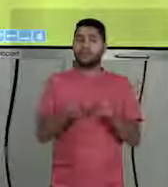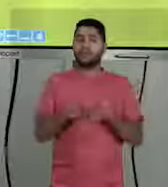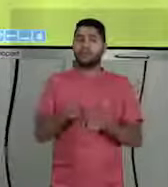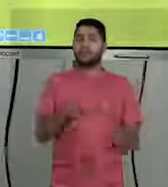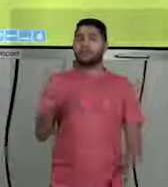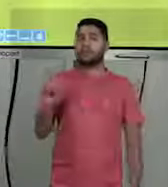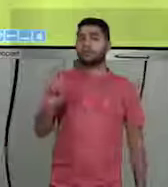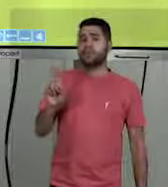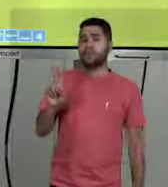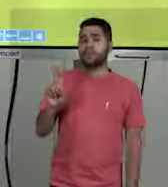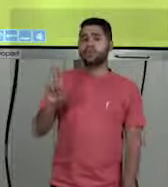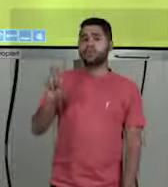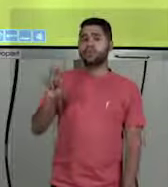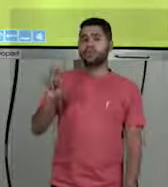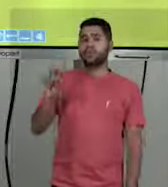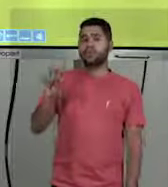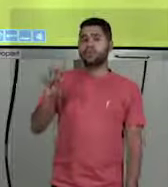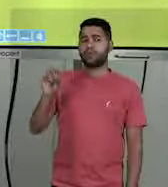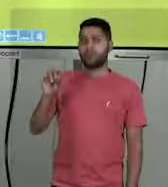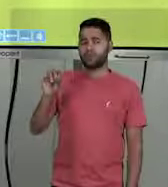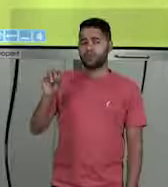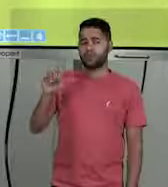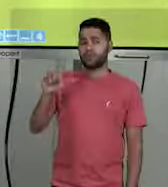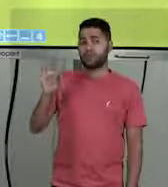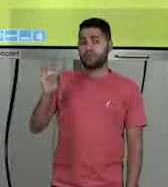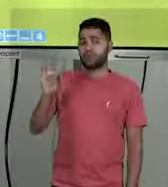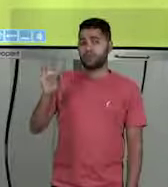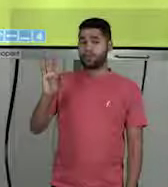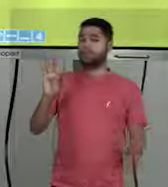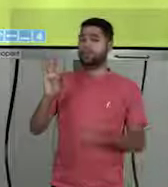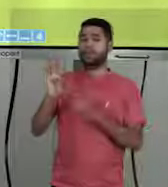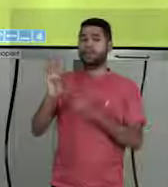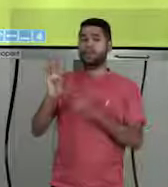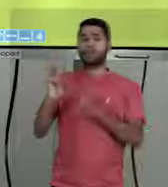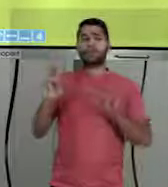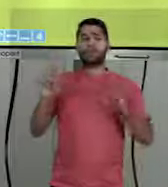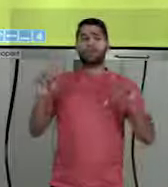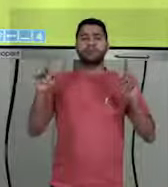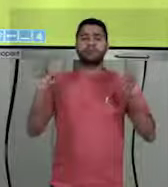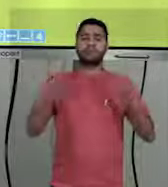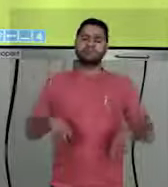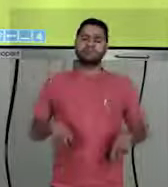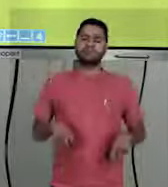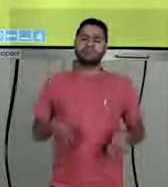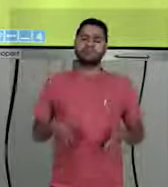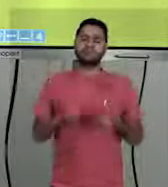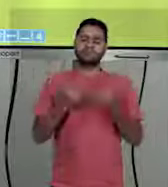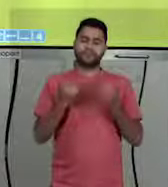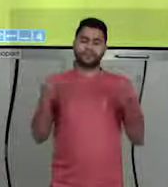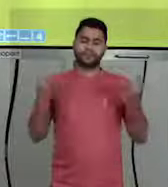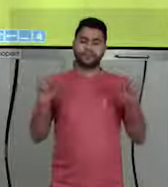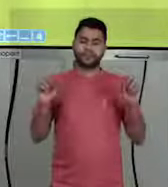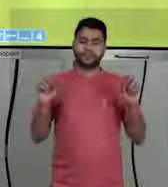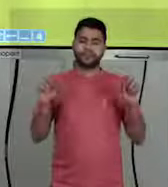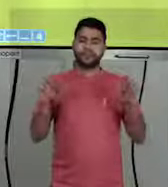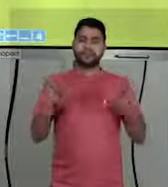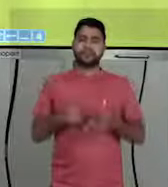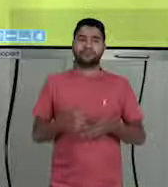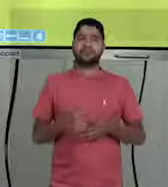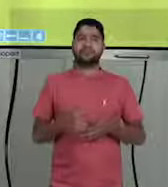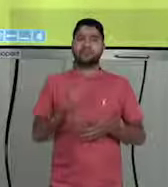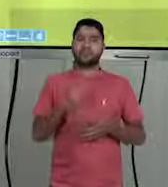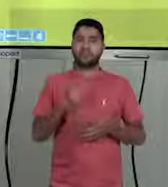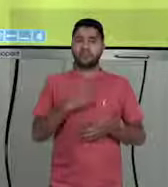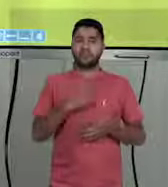chamada de volt. Então, os volts é a diferença de potencial elétrico, ok? Eu